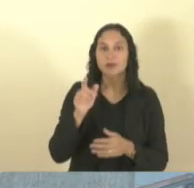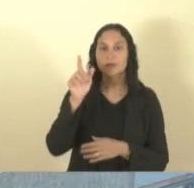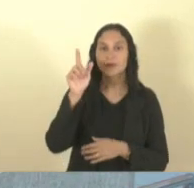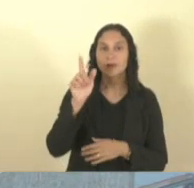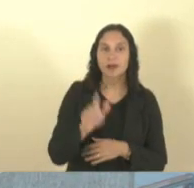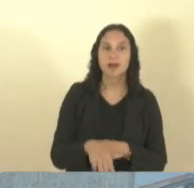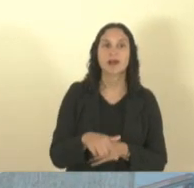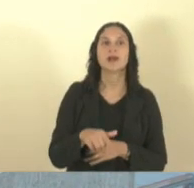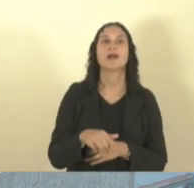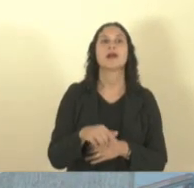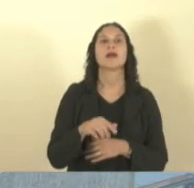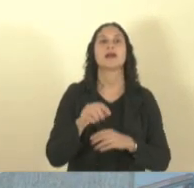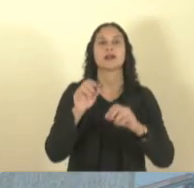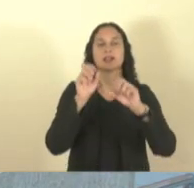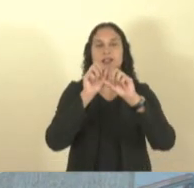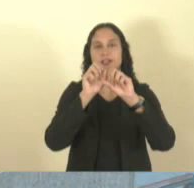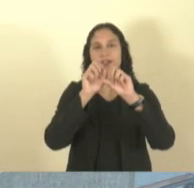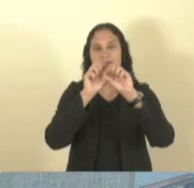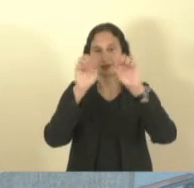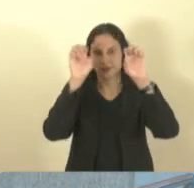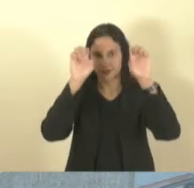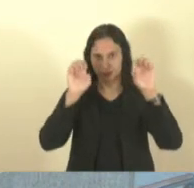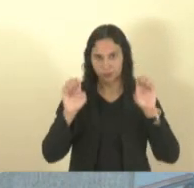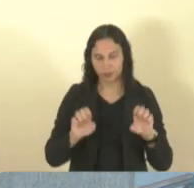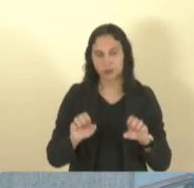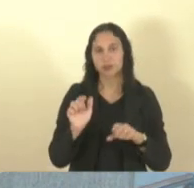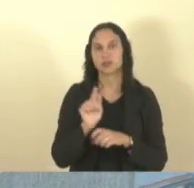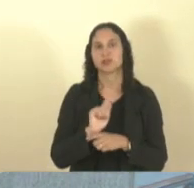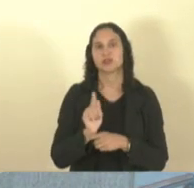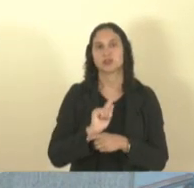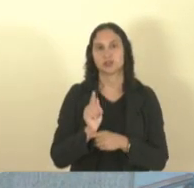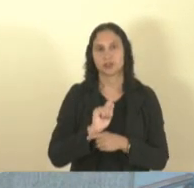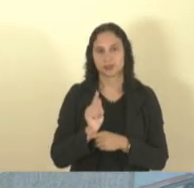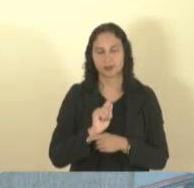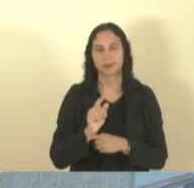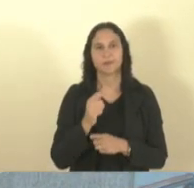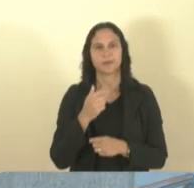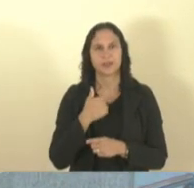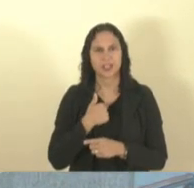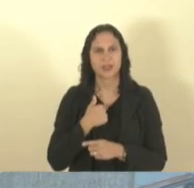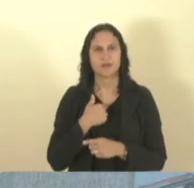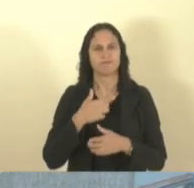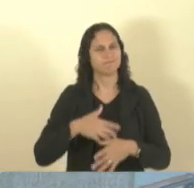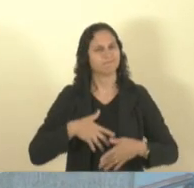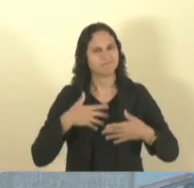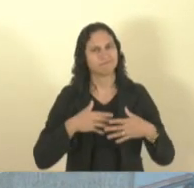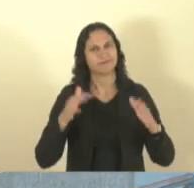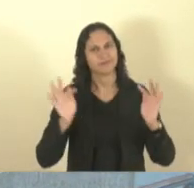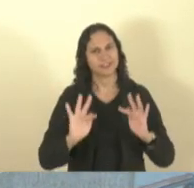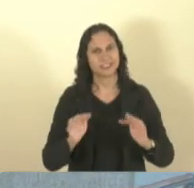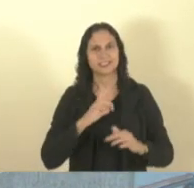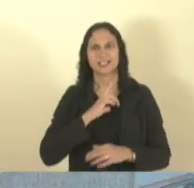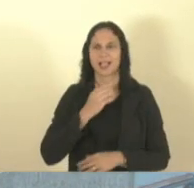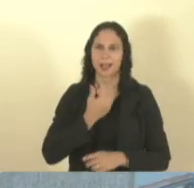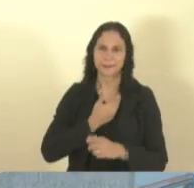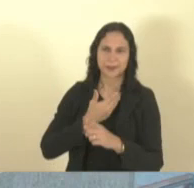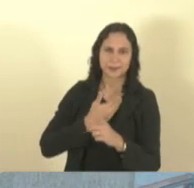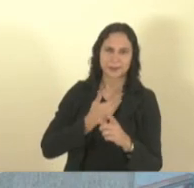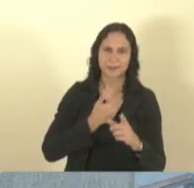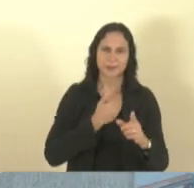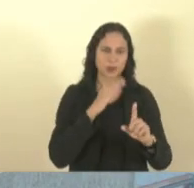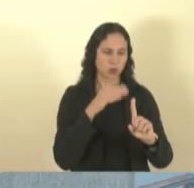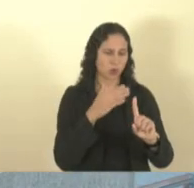nossos macroprocessos de gestão administrativa. Eu tenho a honra de ter no time aqui vários colegas que estão sendo